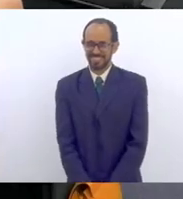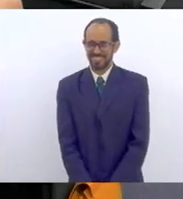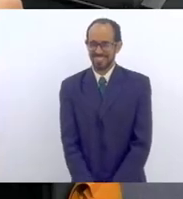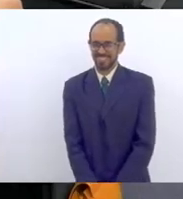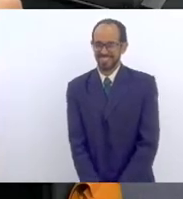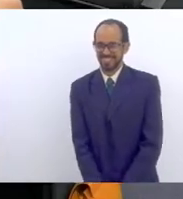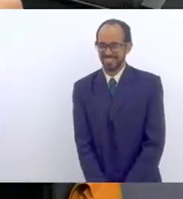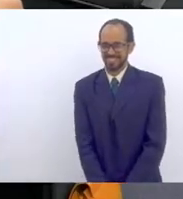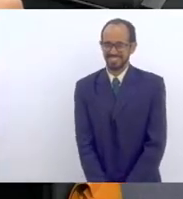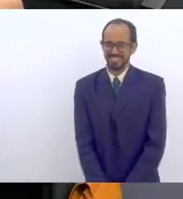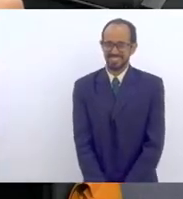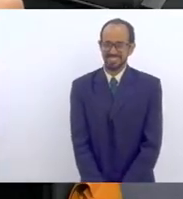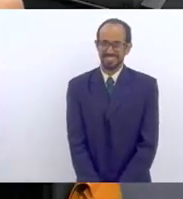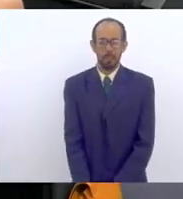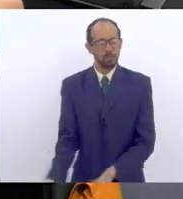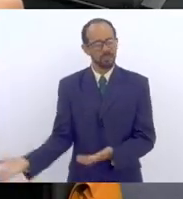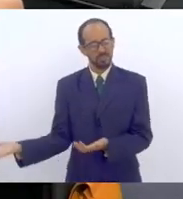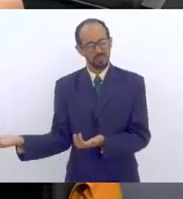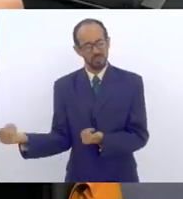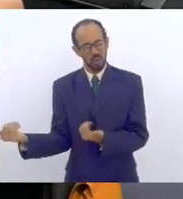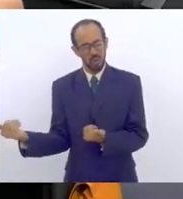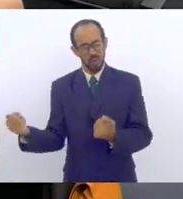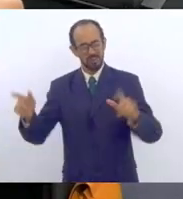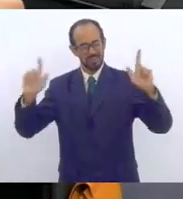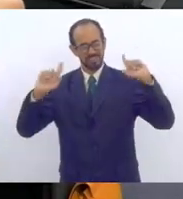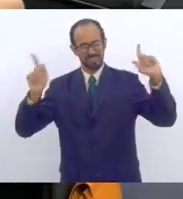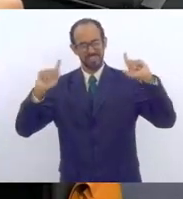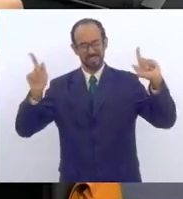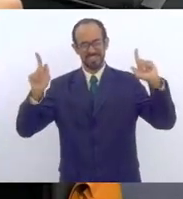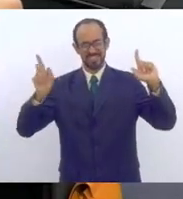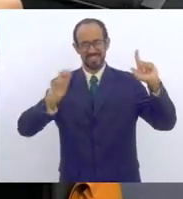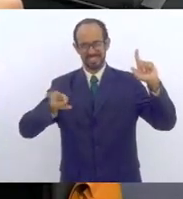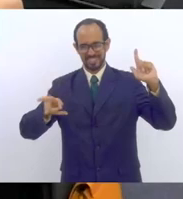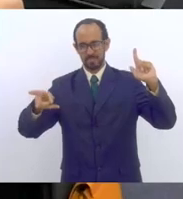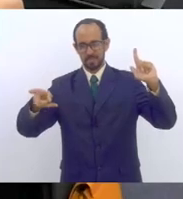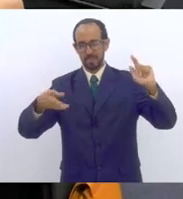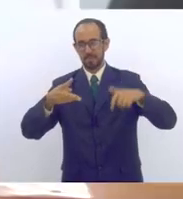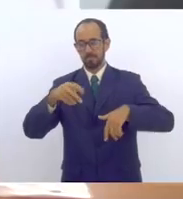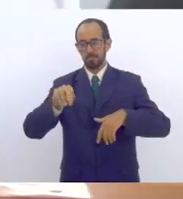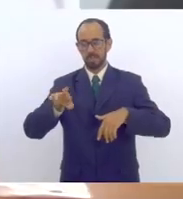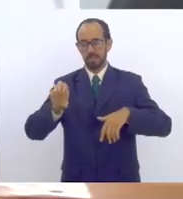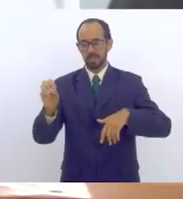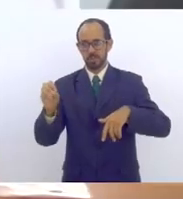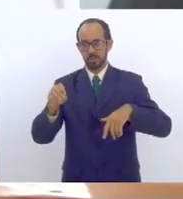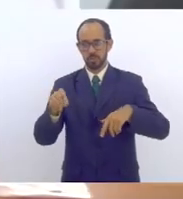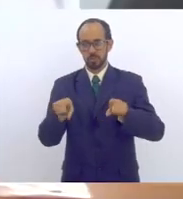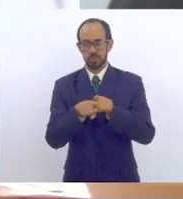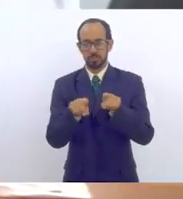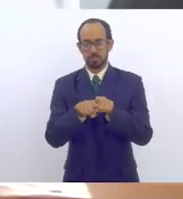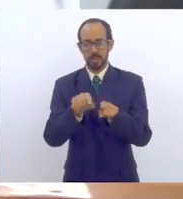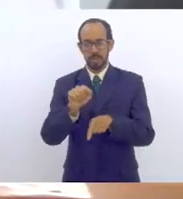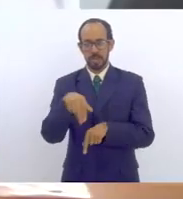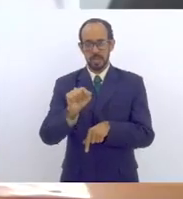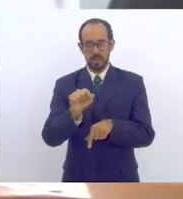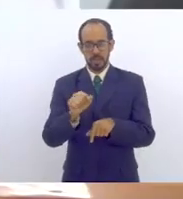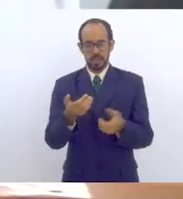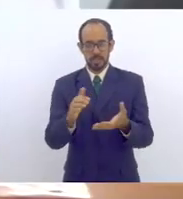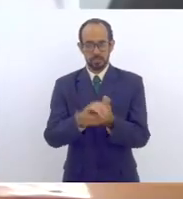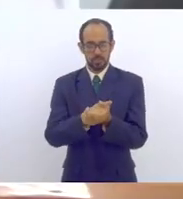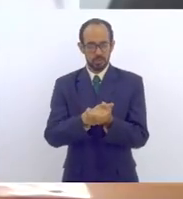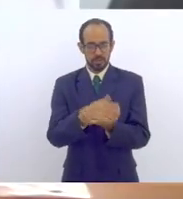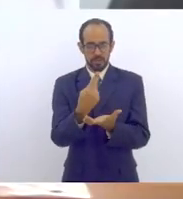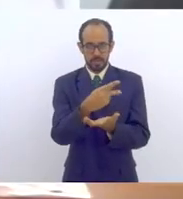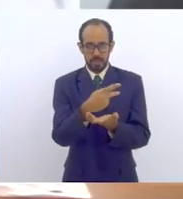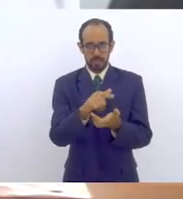mas é coisa de jovem né jovem tem que se divertir mesmo Pedro e Ana Paula esposa dele foram trabalharam comigo